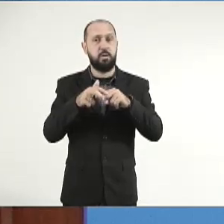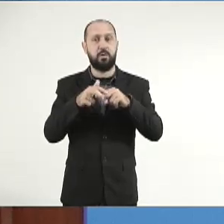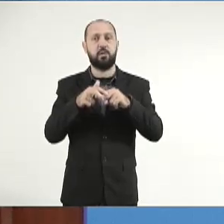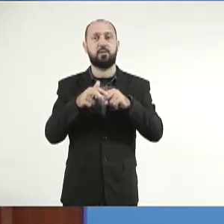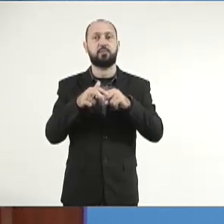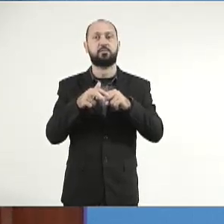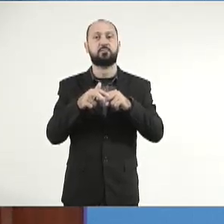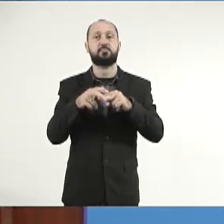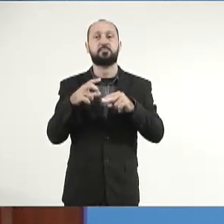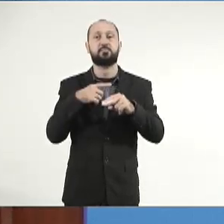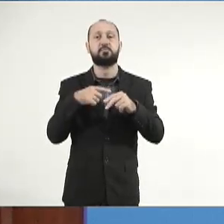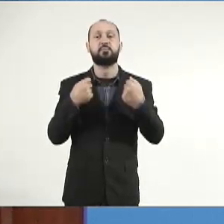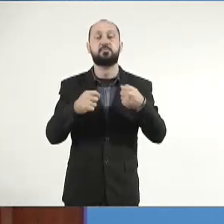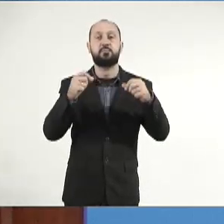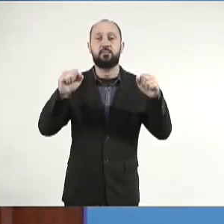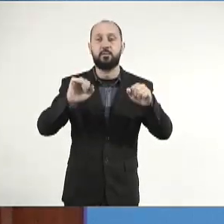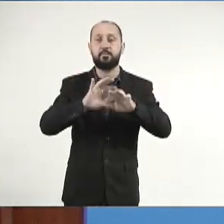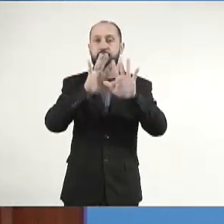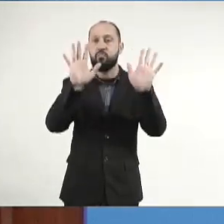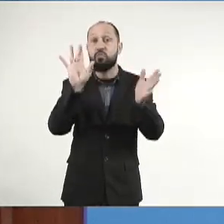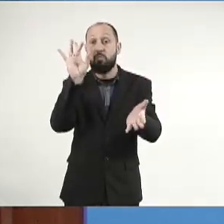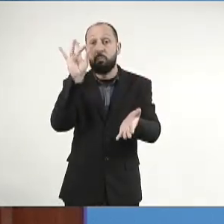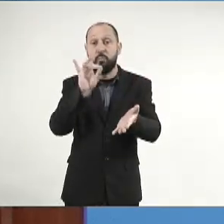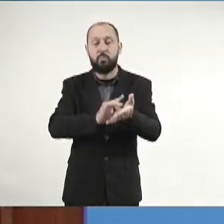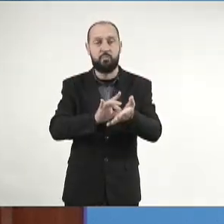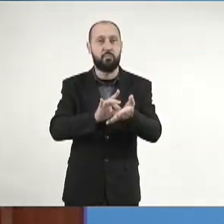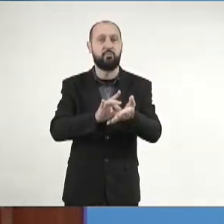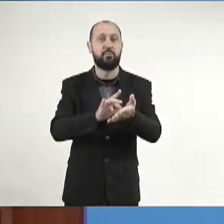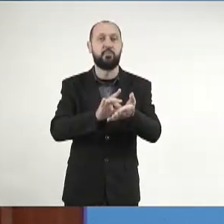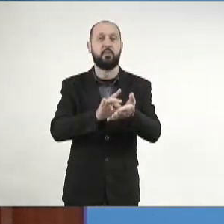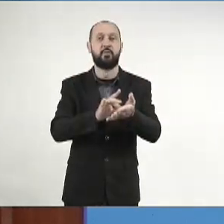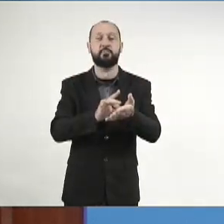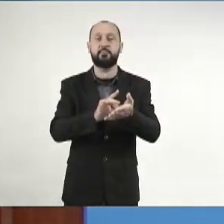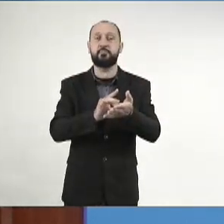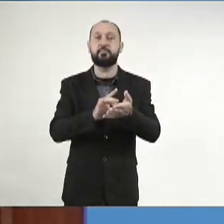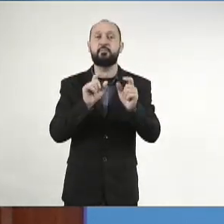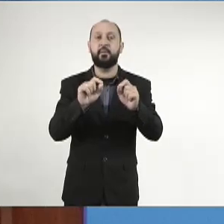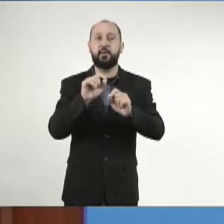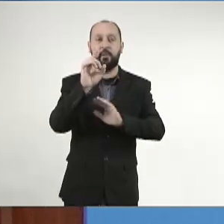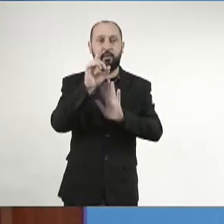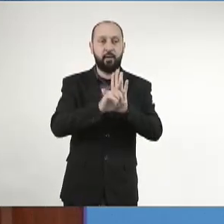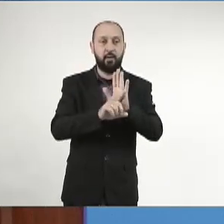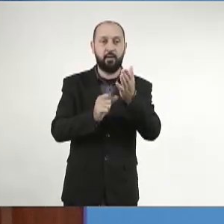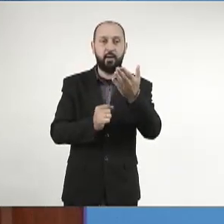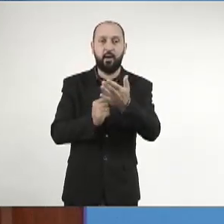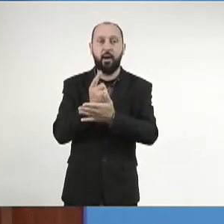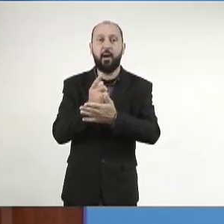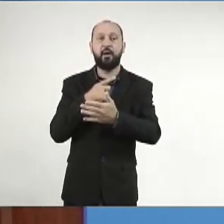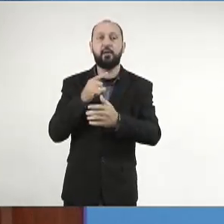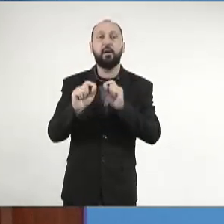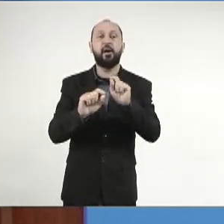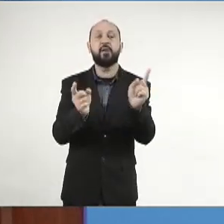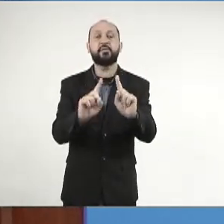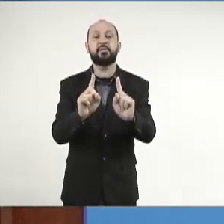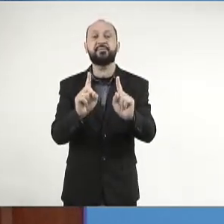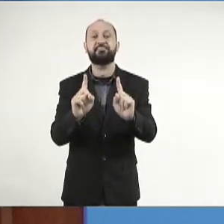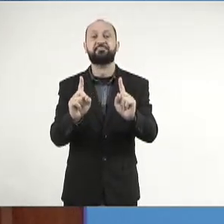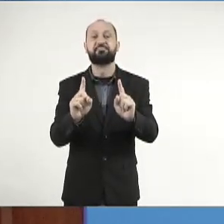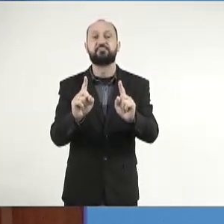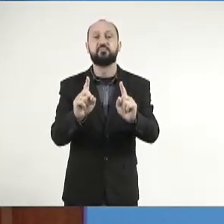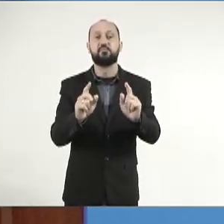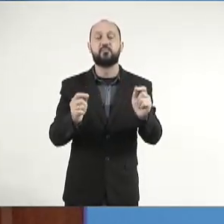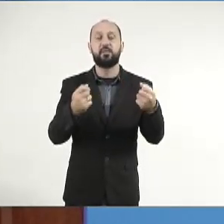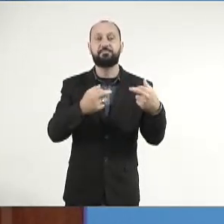é importante que a gente esclareça definitivamente que direito do consumidor não é